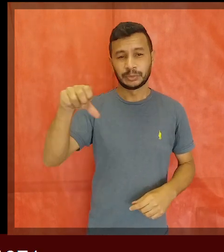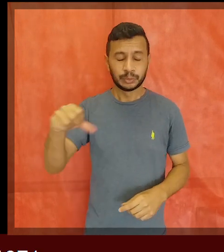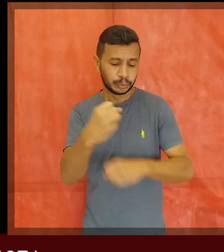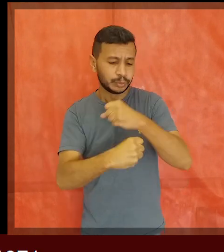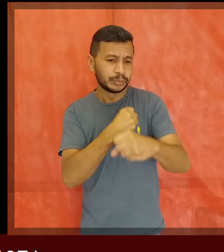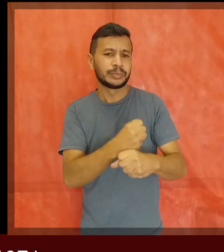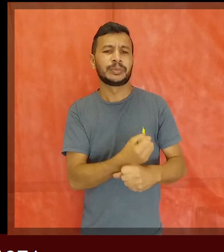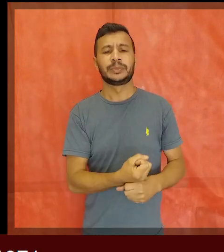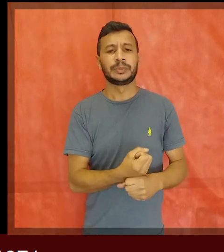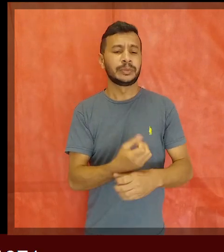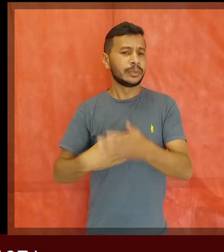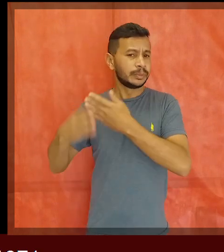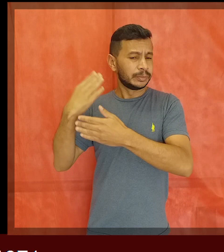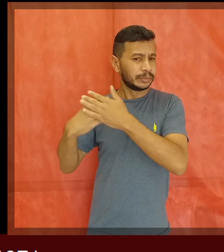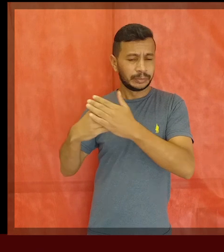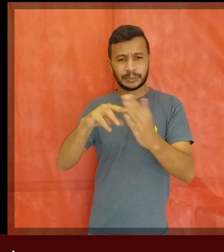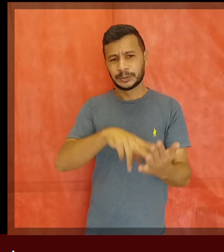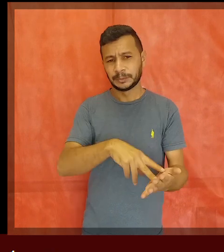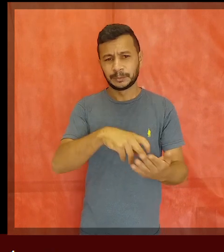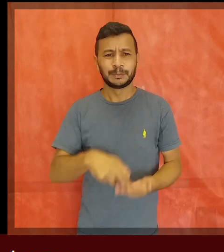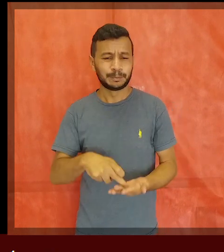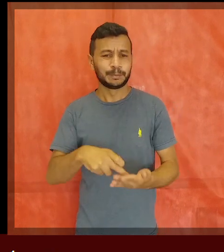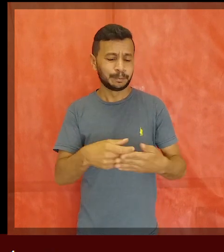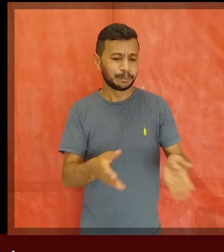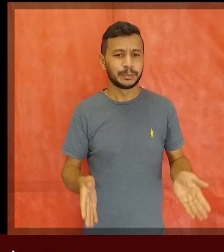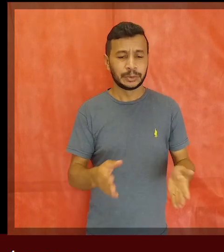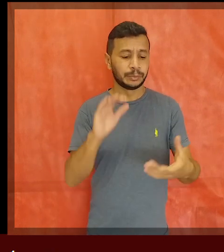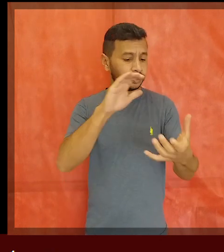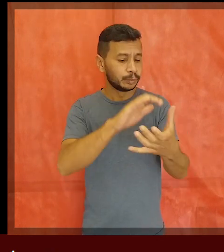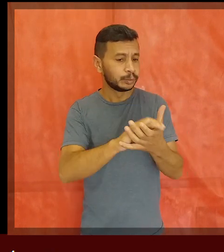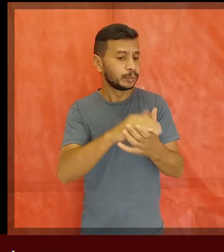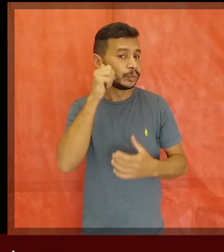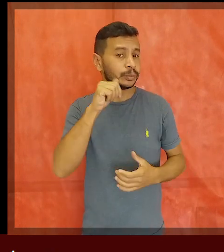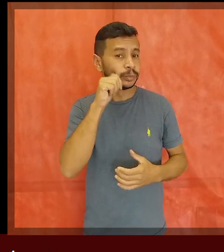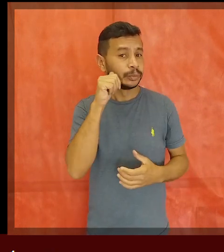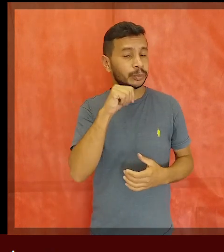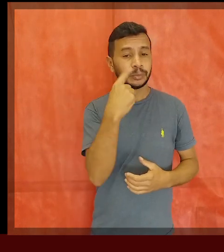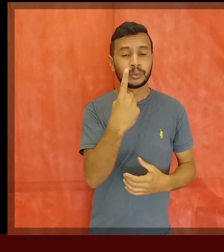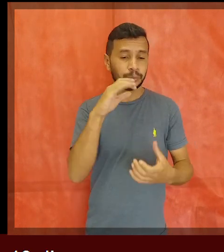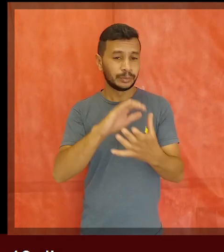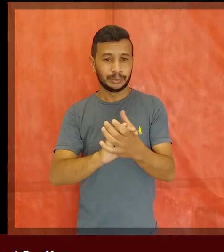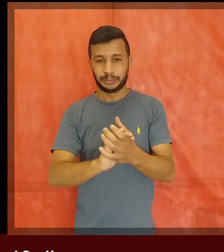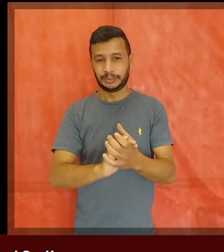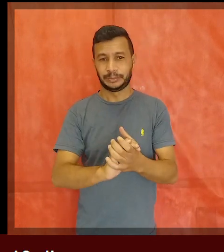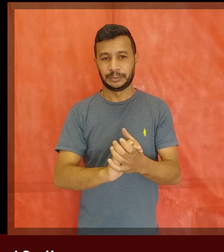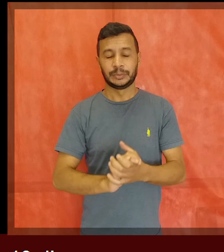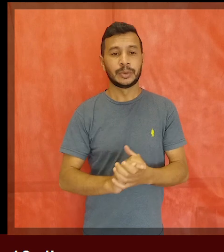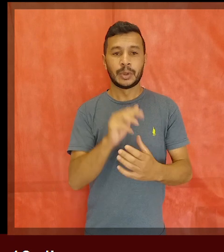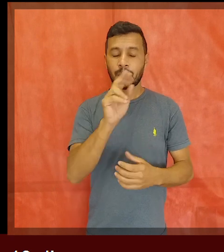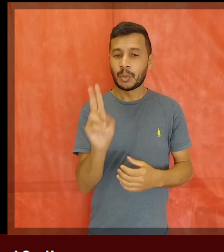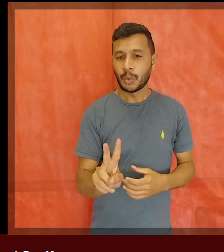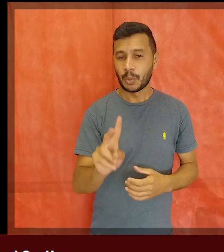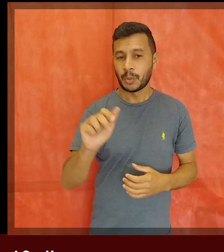trabalho na Cobrasma, em 1971. Estava casado com Maria do Carmo há 1 ano e 4 meses. Valmir Nogueira